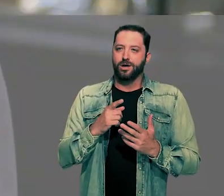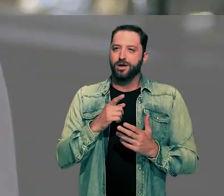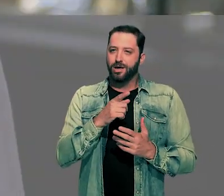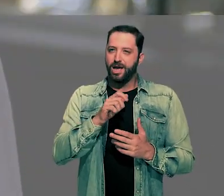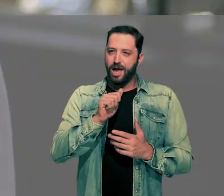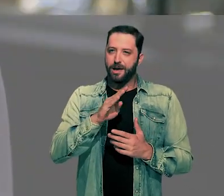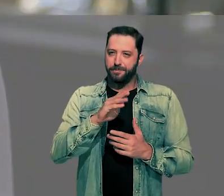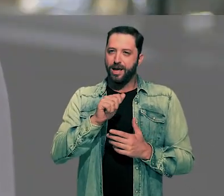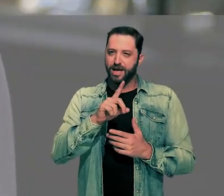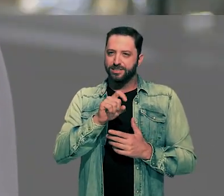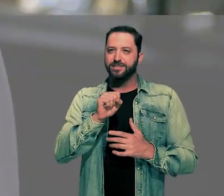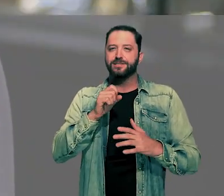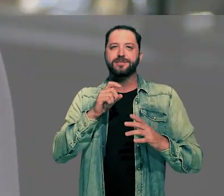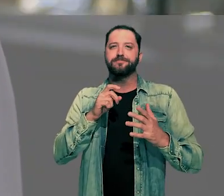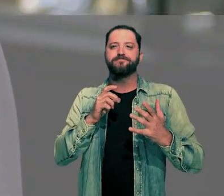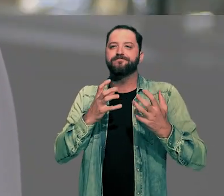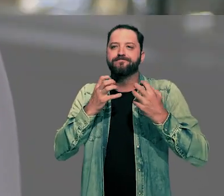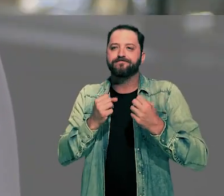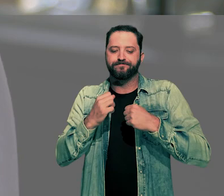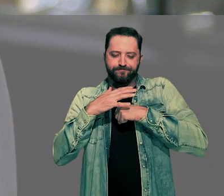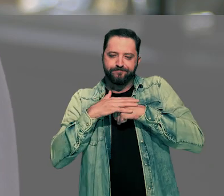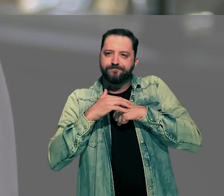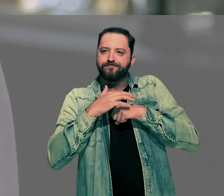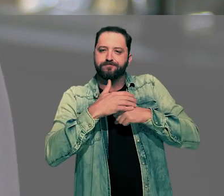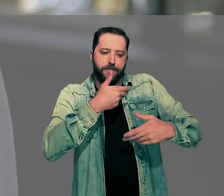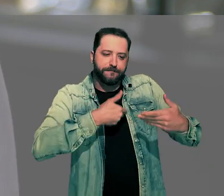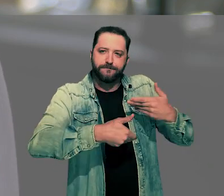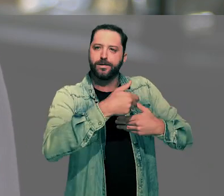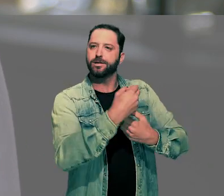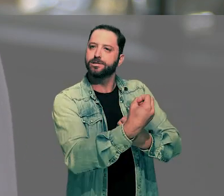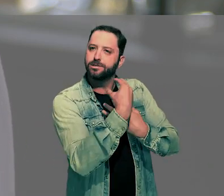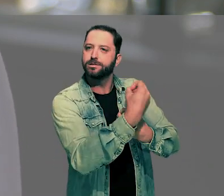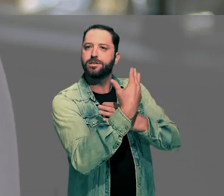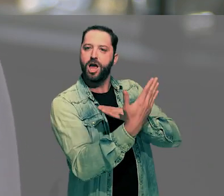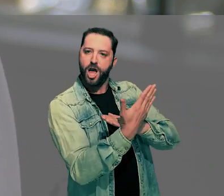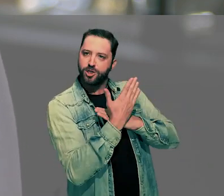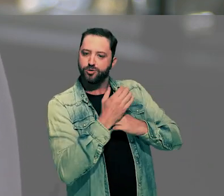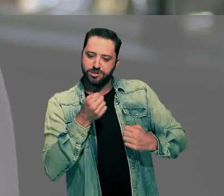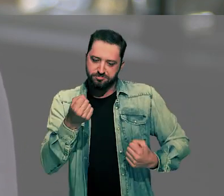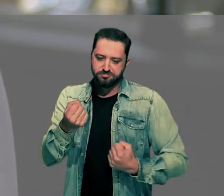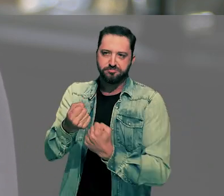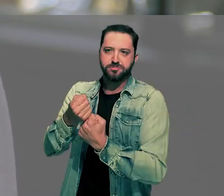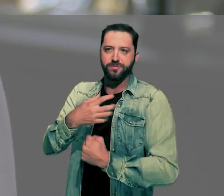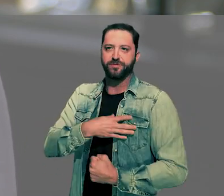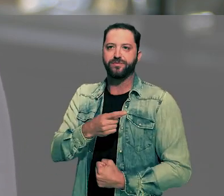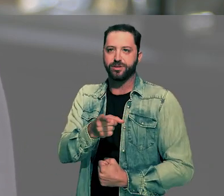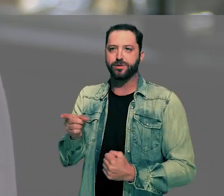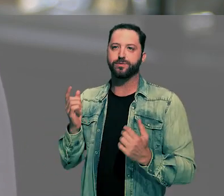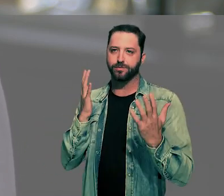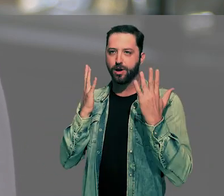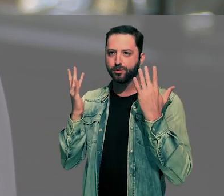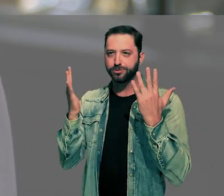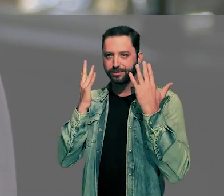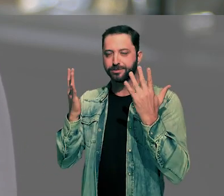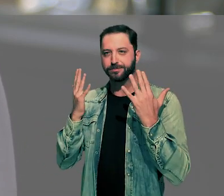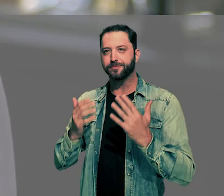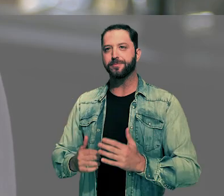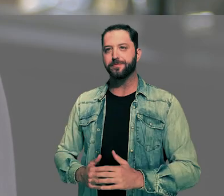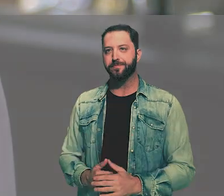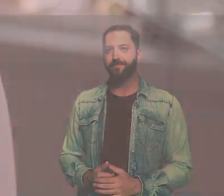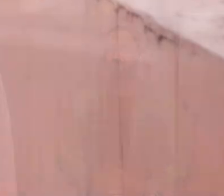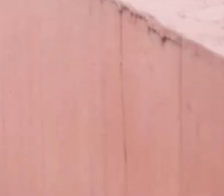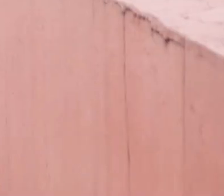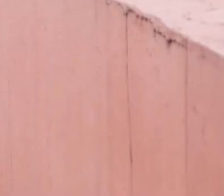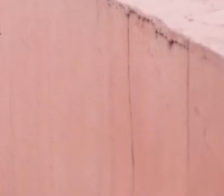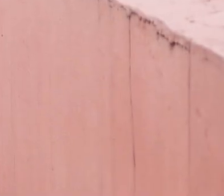eu acho que eles, como um todo, eles te acolhem, eles te ensinam, eles te dão ferramenta para trabalhar com as crianças com